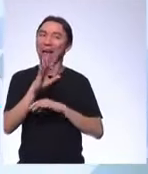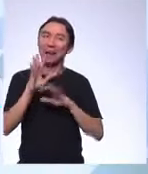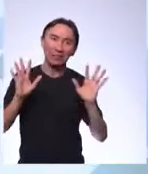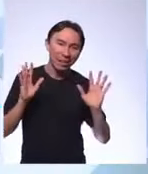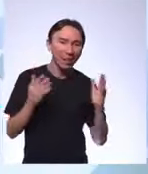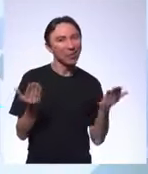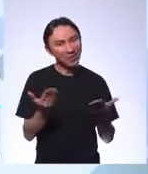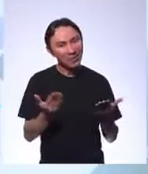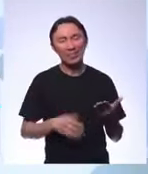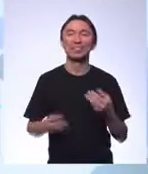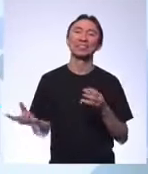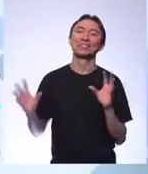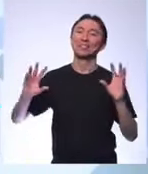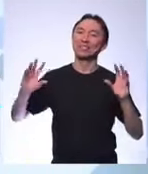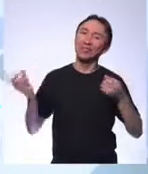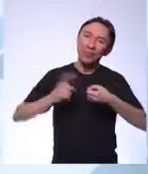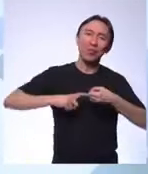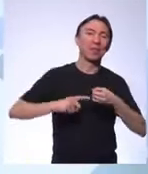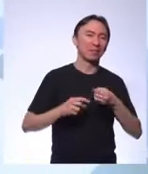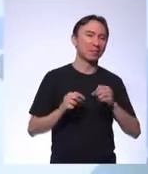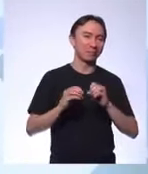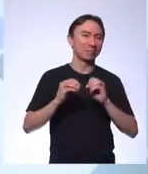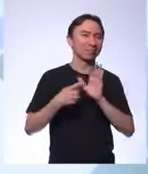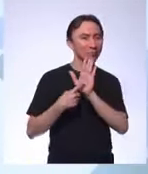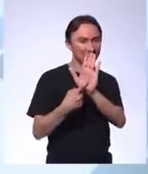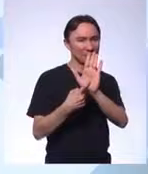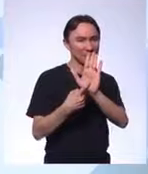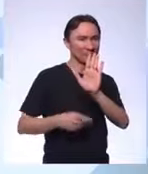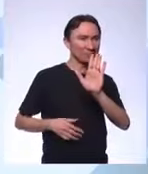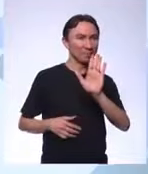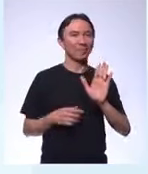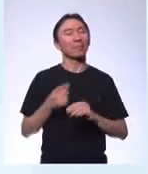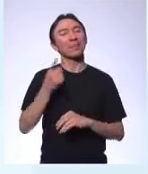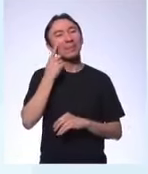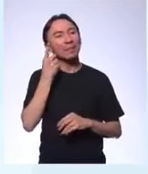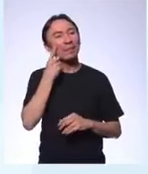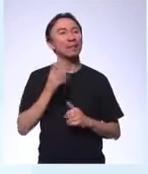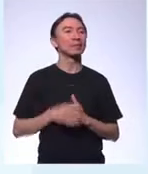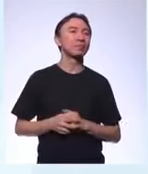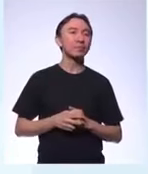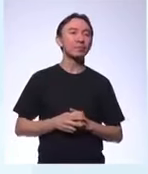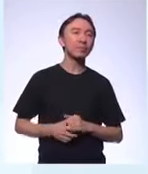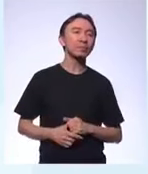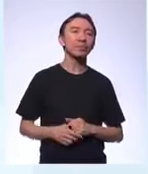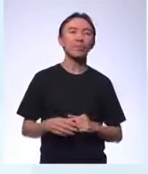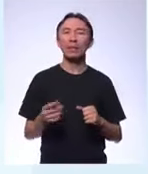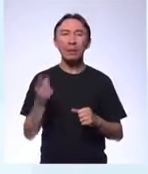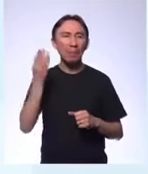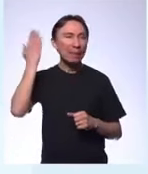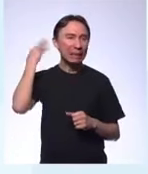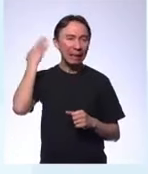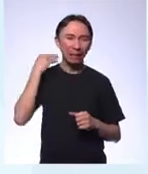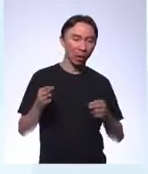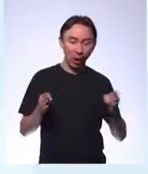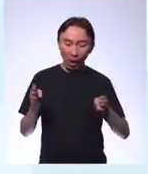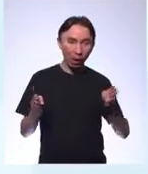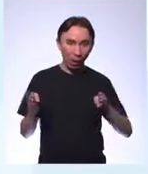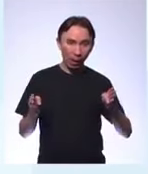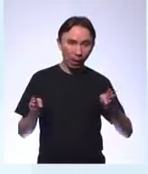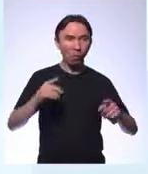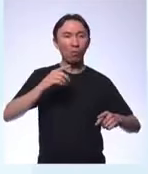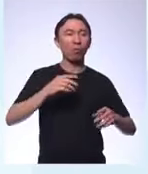a gente vai retomar ilustrando para vocês, mas é o spoiler do bem esse, tá? Vamos lá. Então, durante os governos Geisel e Figueiredo, como nós